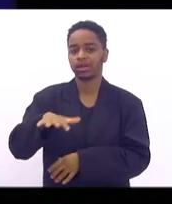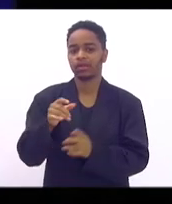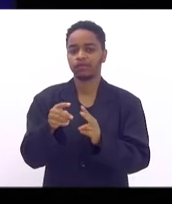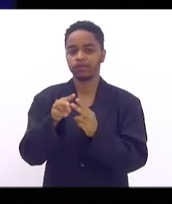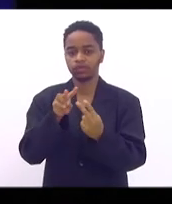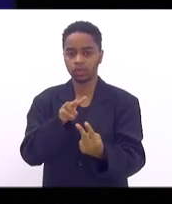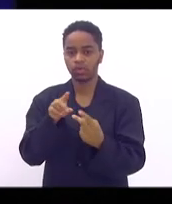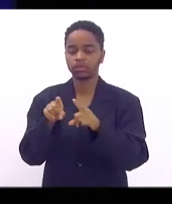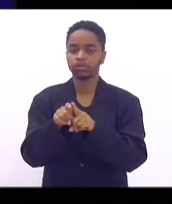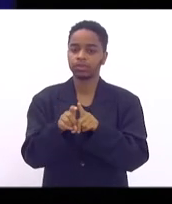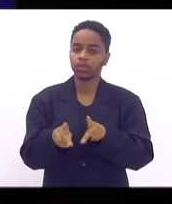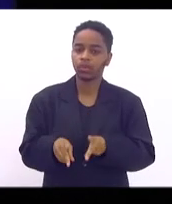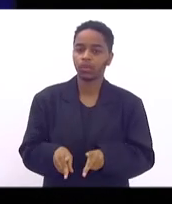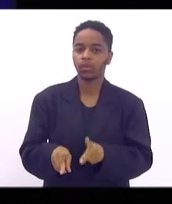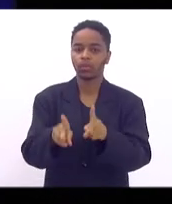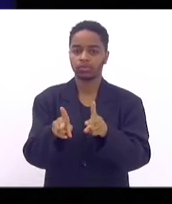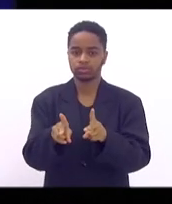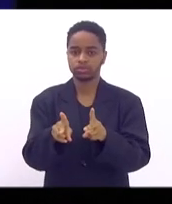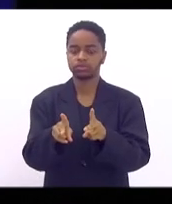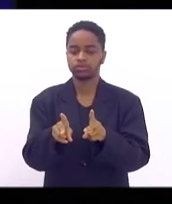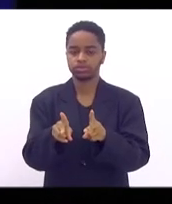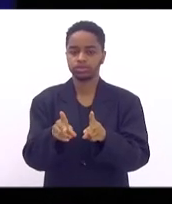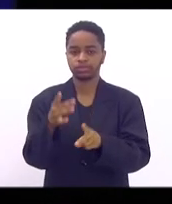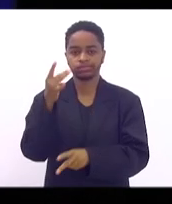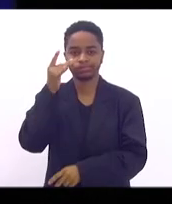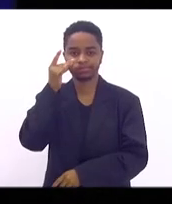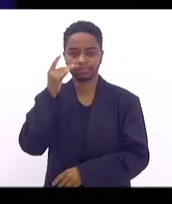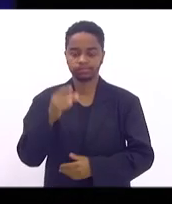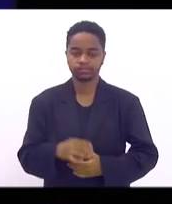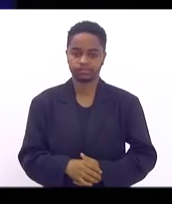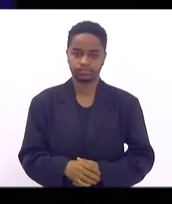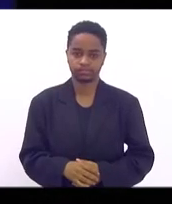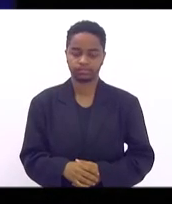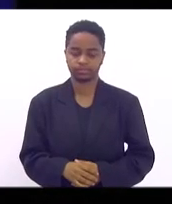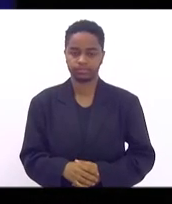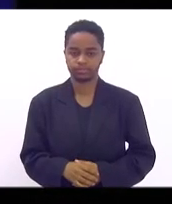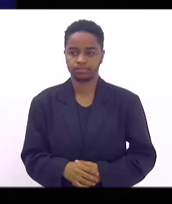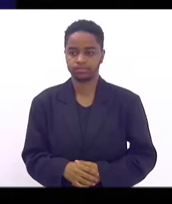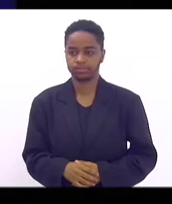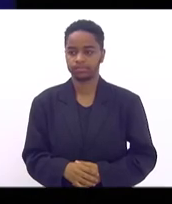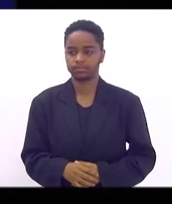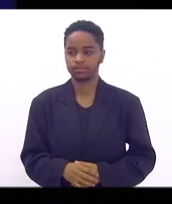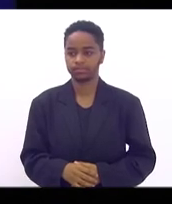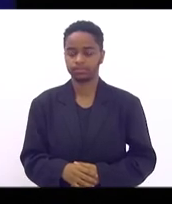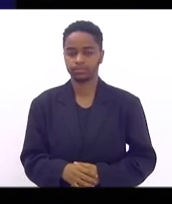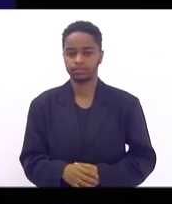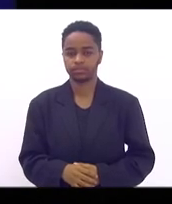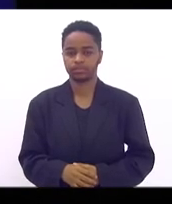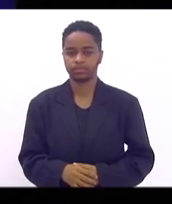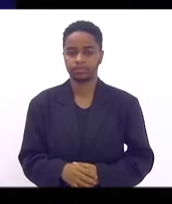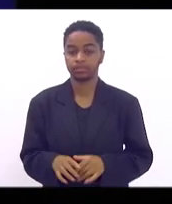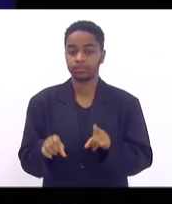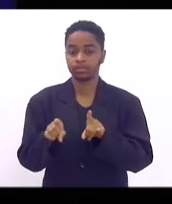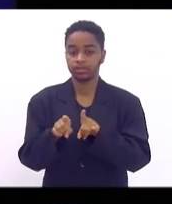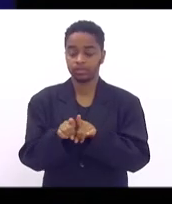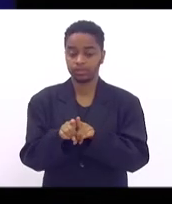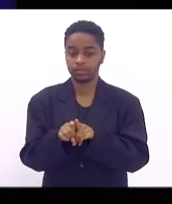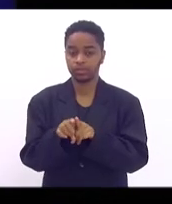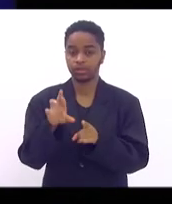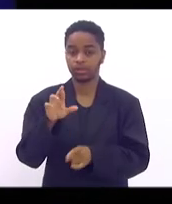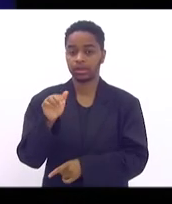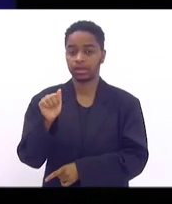ter continuidade na forma presencial. O rastreio. É muito comum,